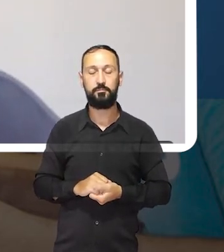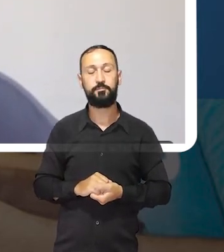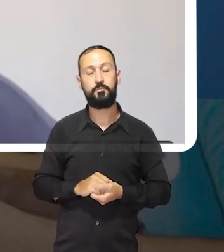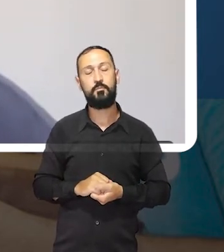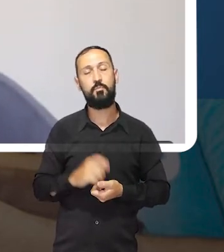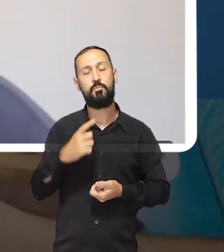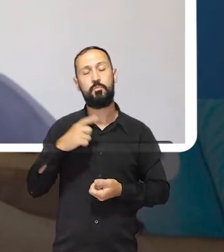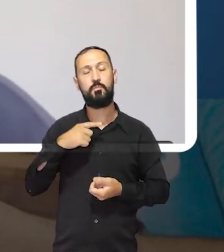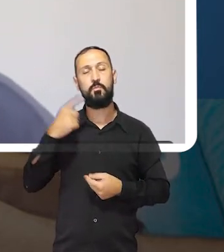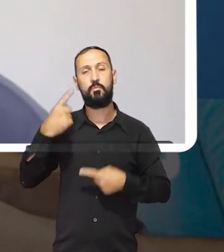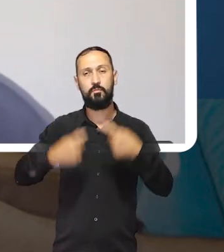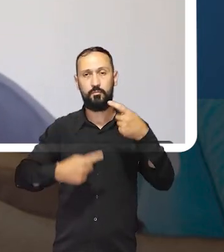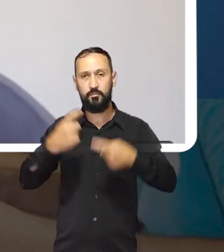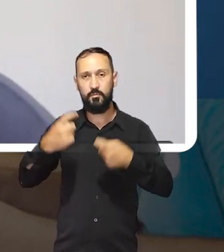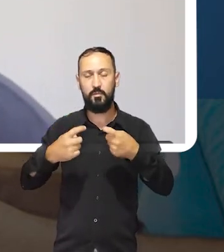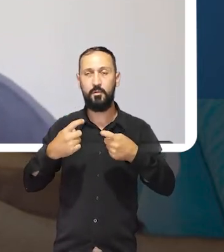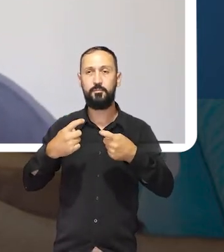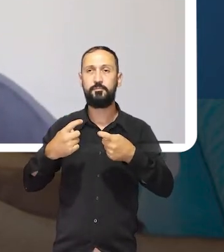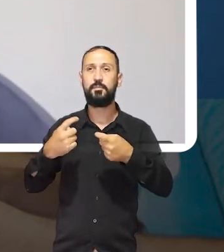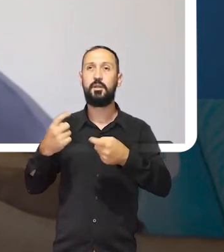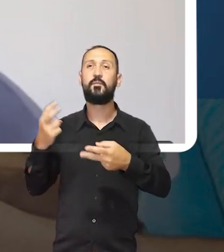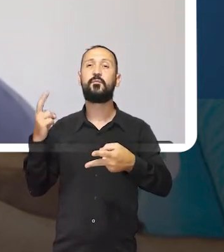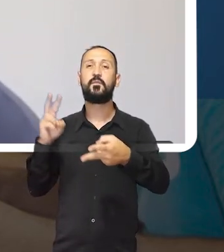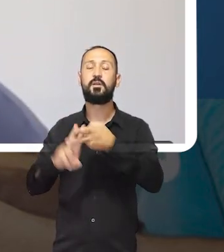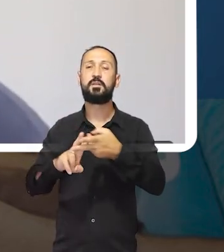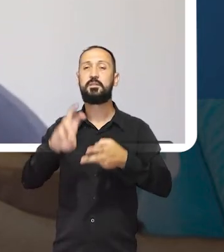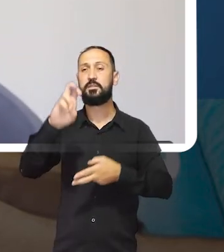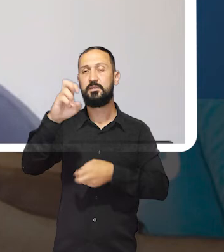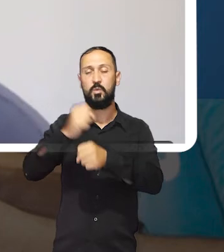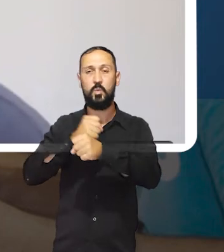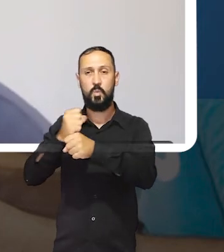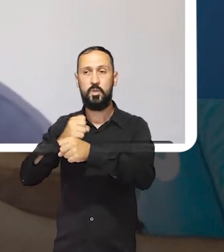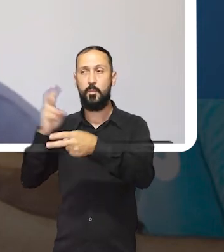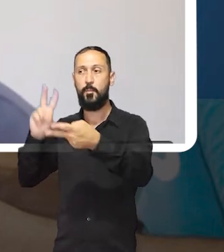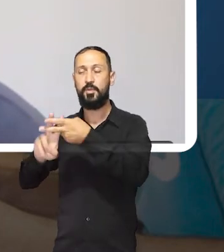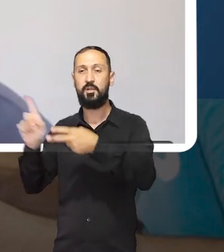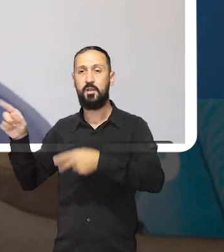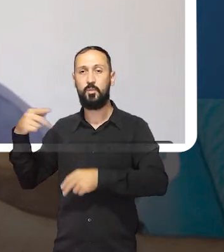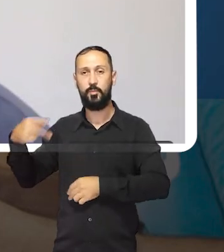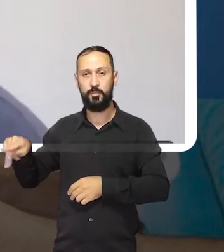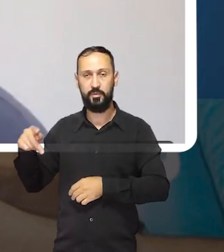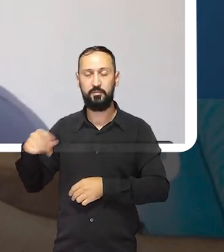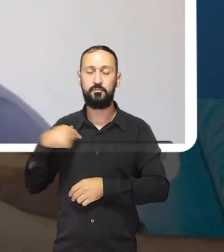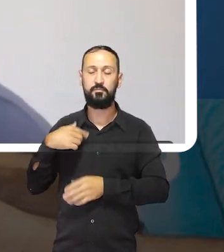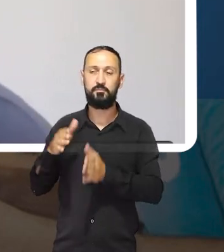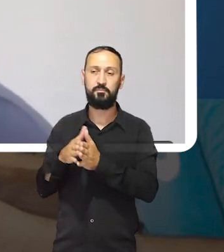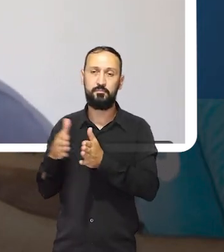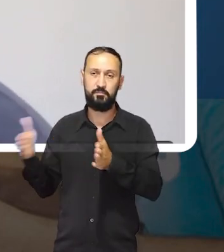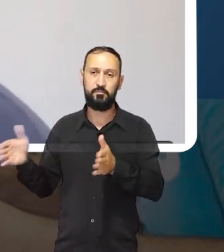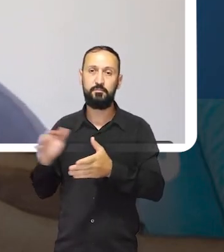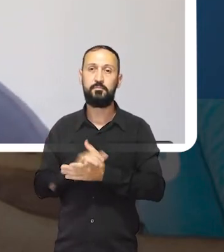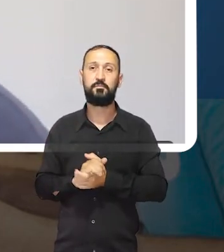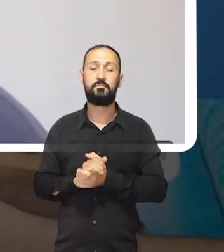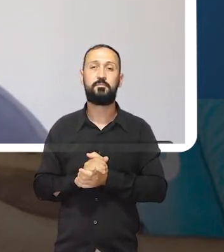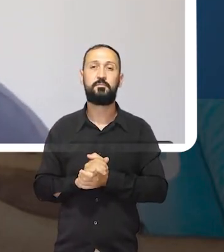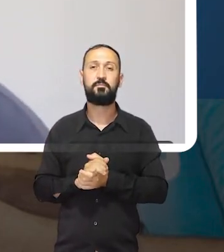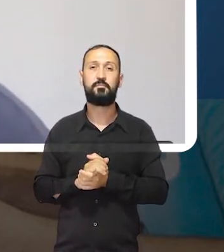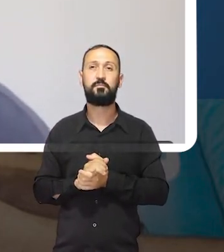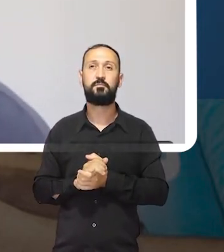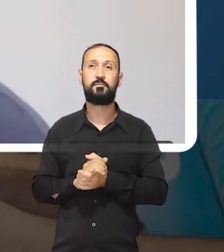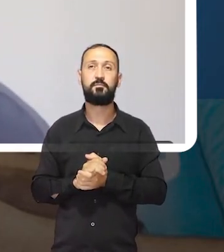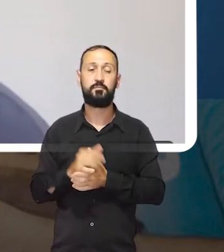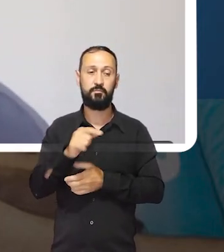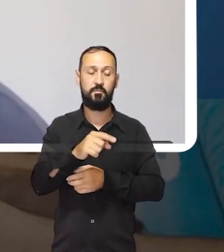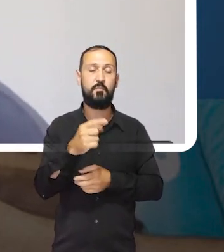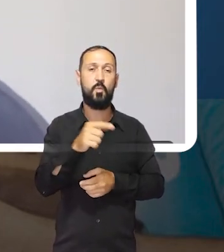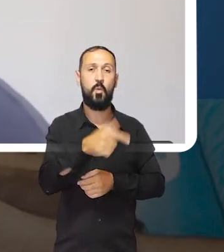Senhorinha, depois da guerra, ela é aprisionada e fica 5 anos no Paraguai. Aí, nesse período, o